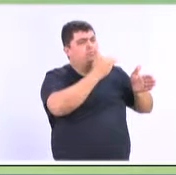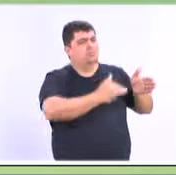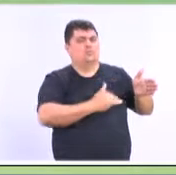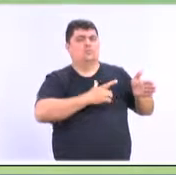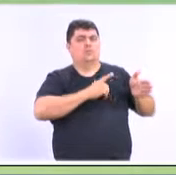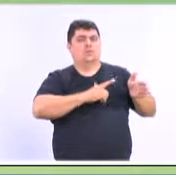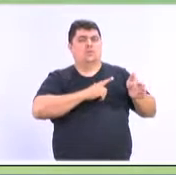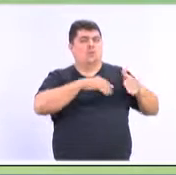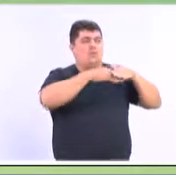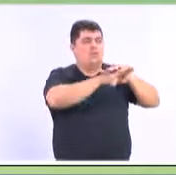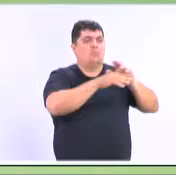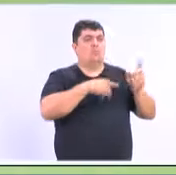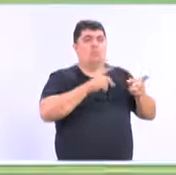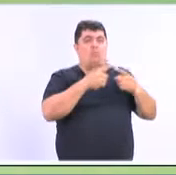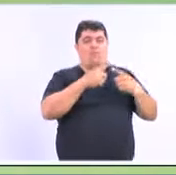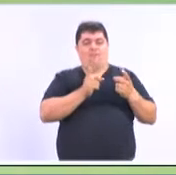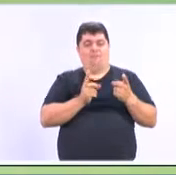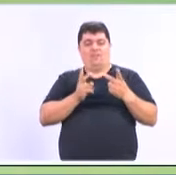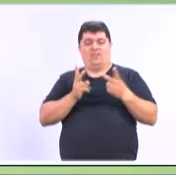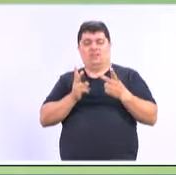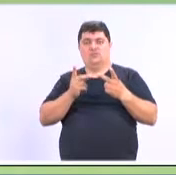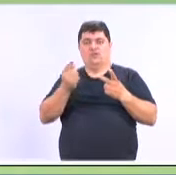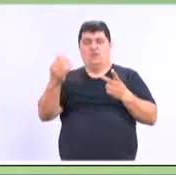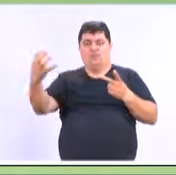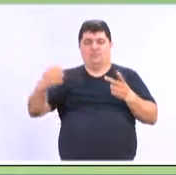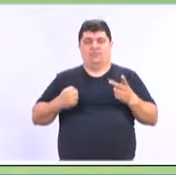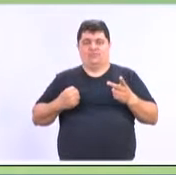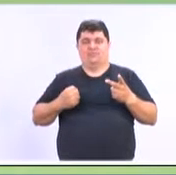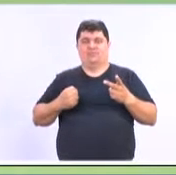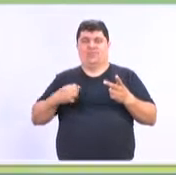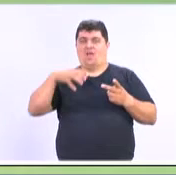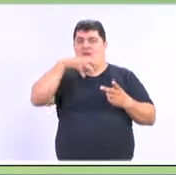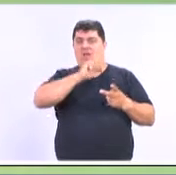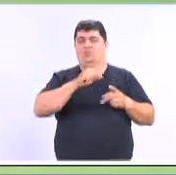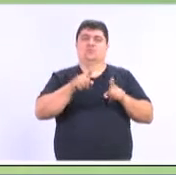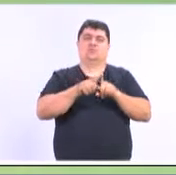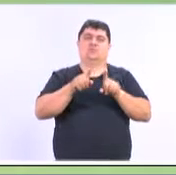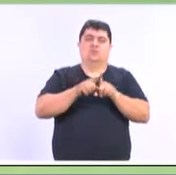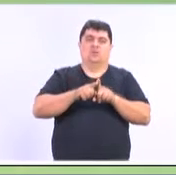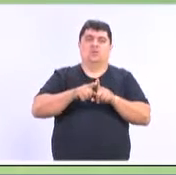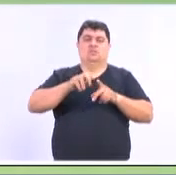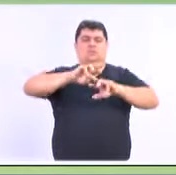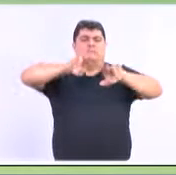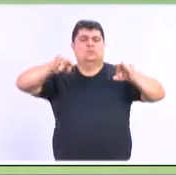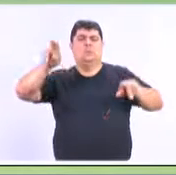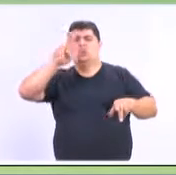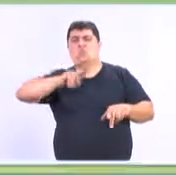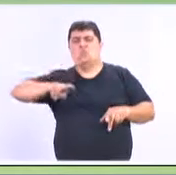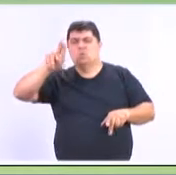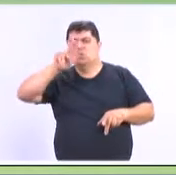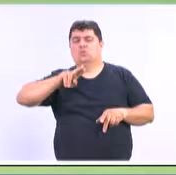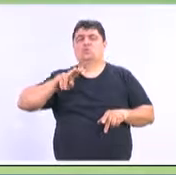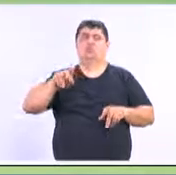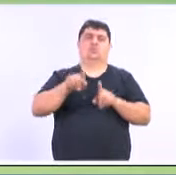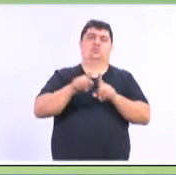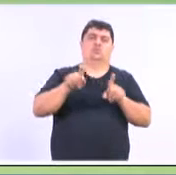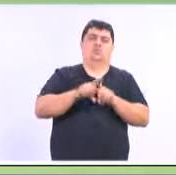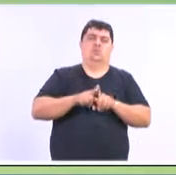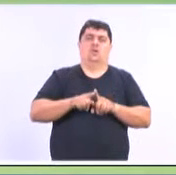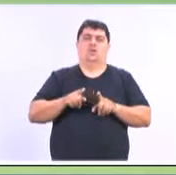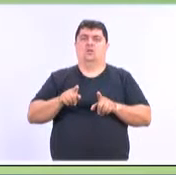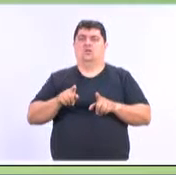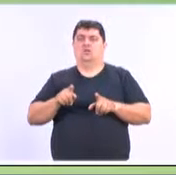relacionado às mercadorias para revenda ou ainda material de uso e consumo, que são considerados